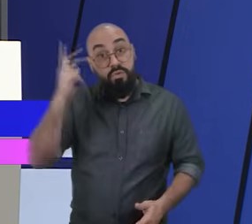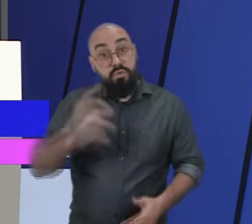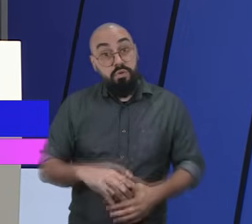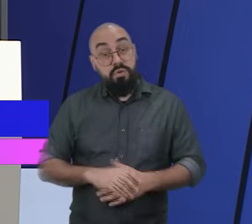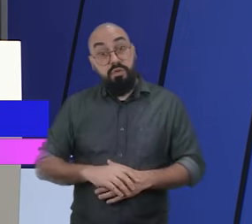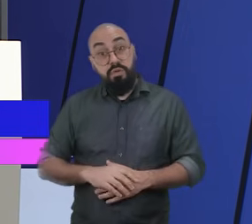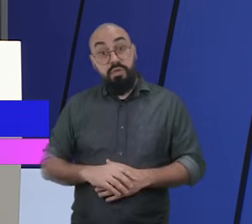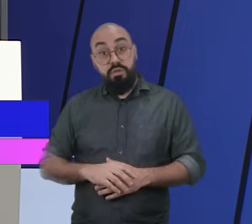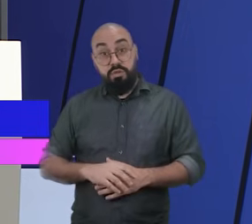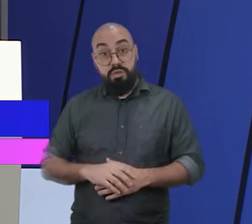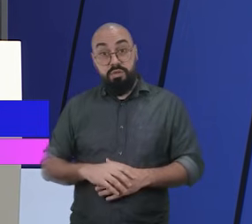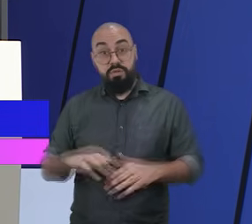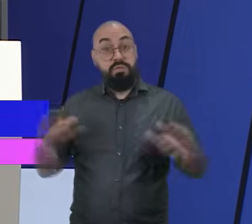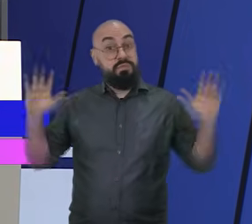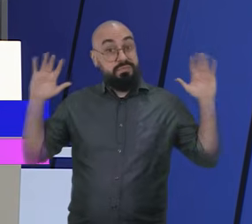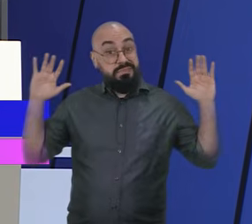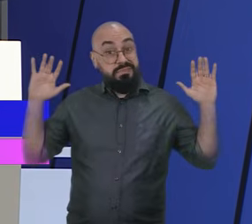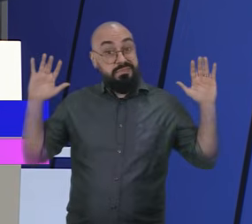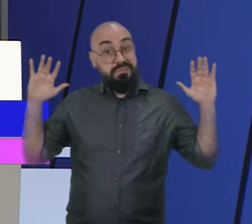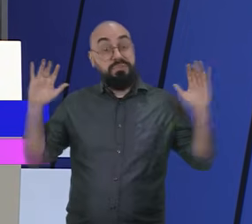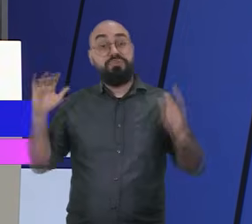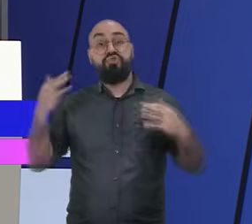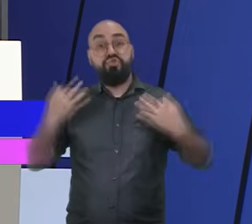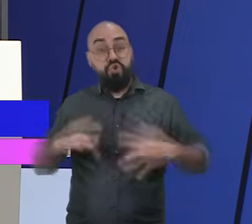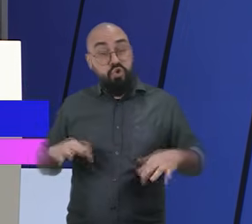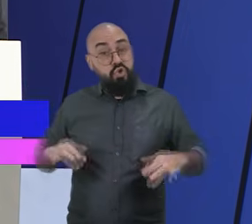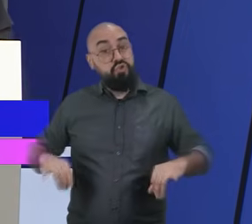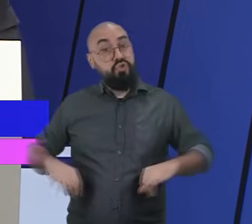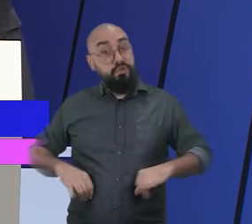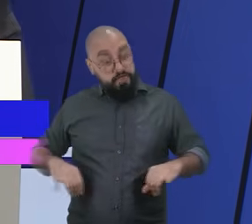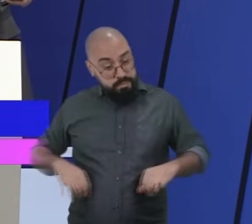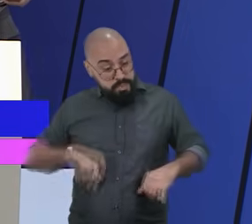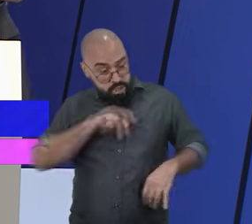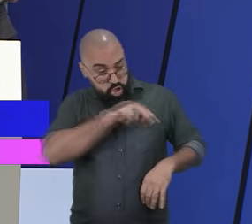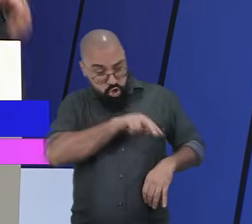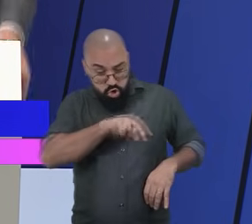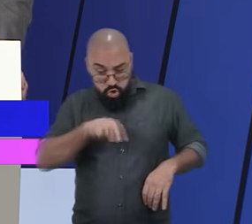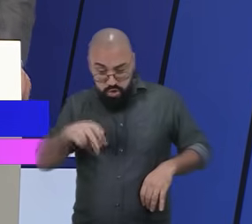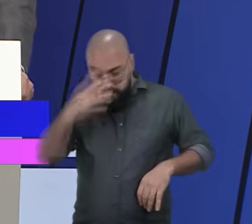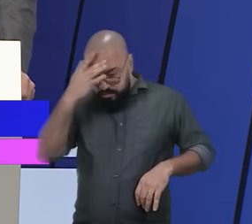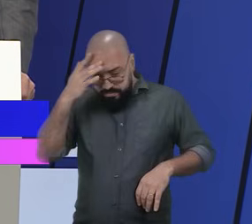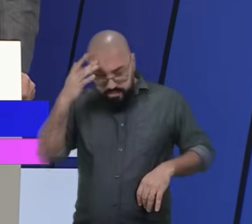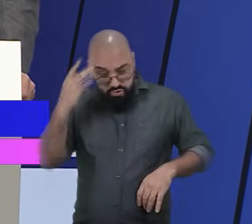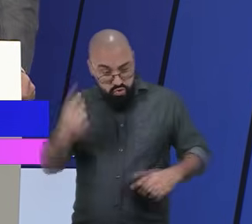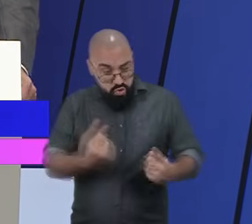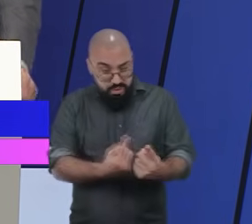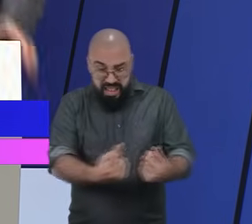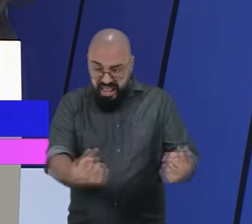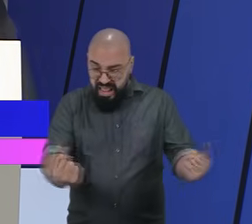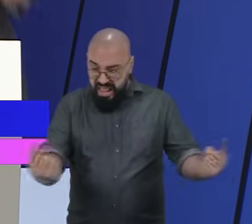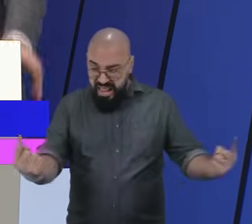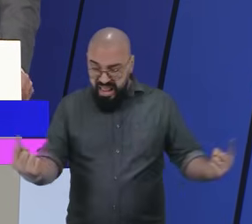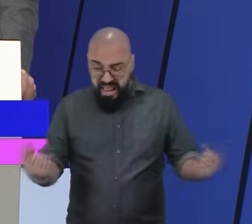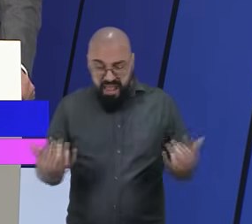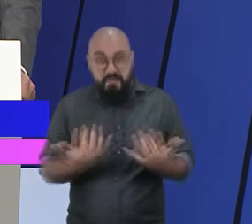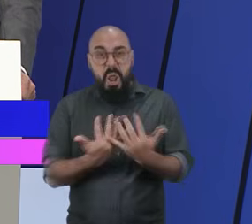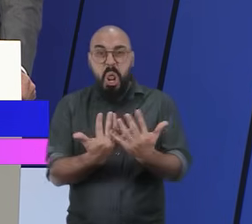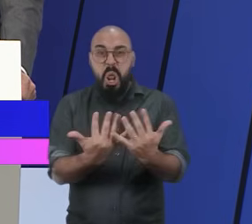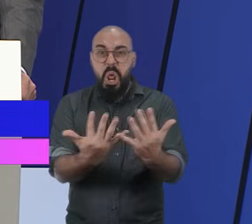pés pregados, com muita dor e sofrimento, ele olha para os algozes que estavam aos pés da cruz, que